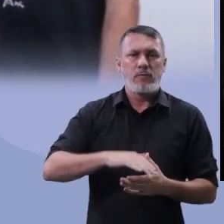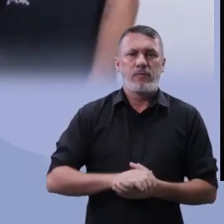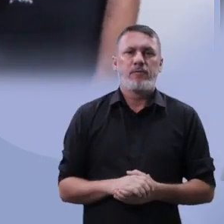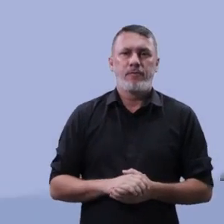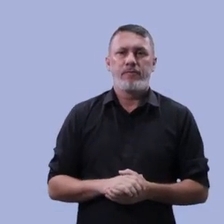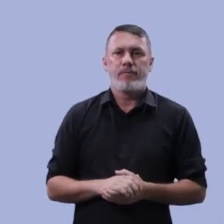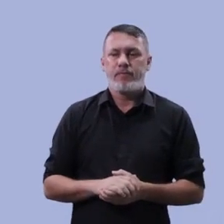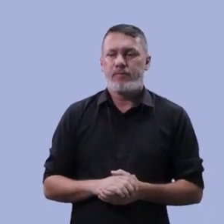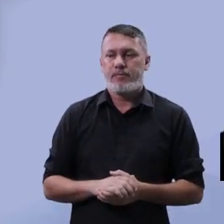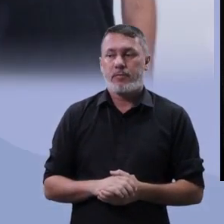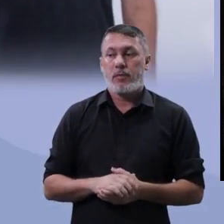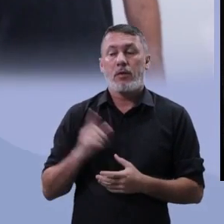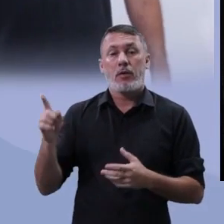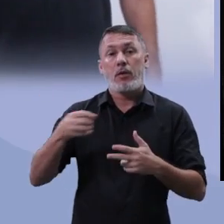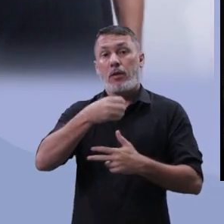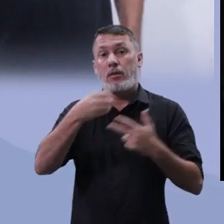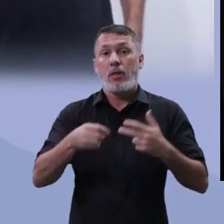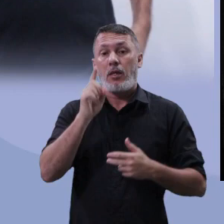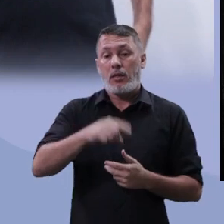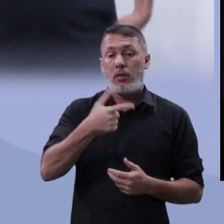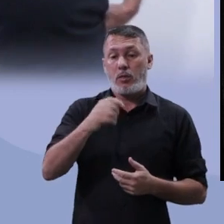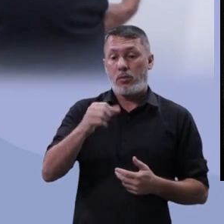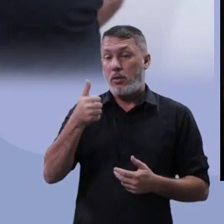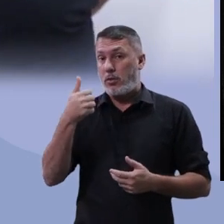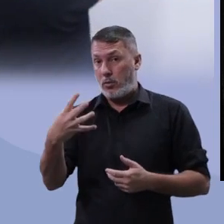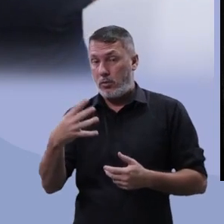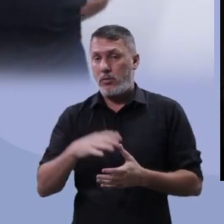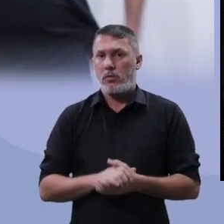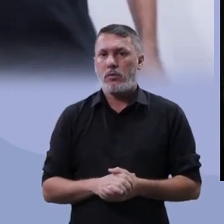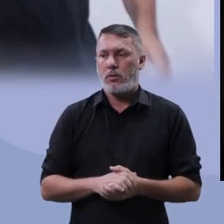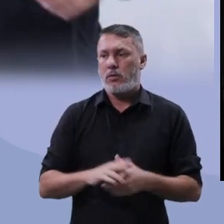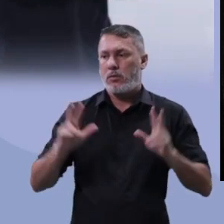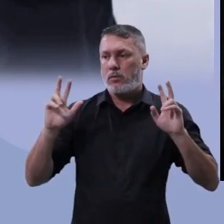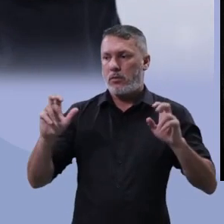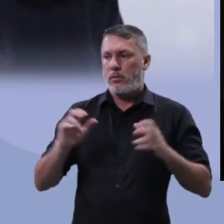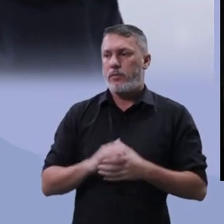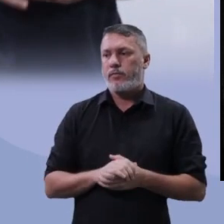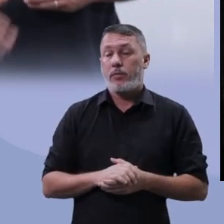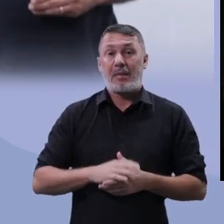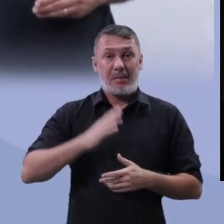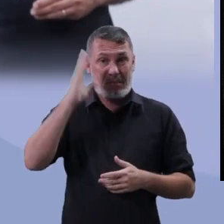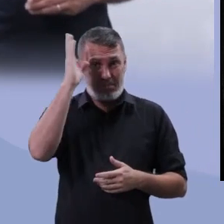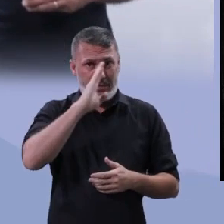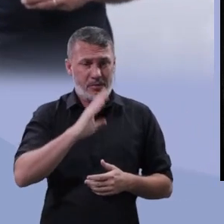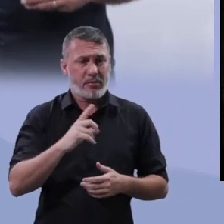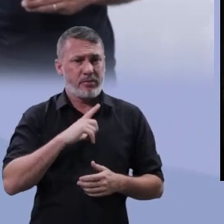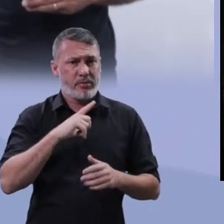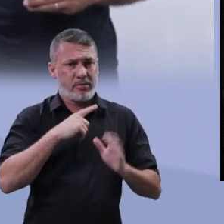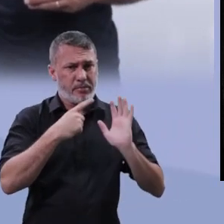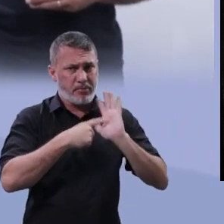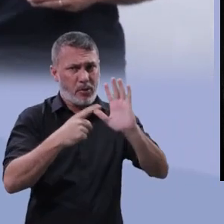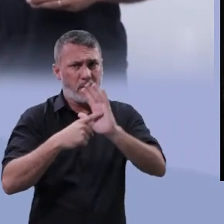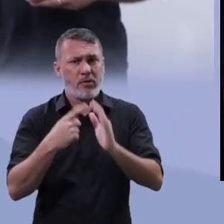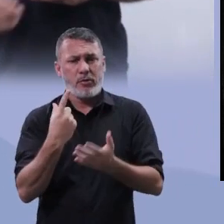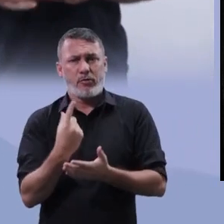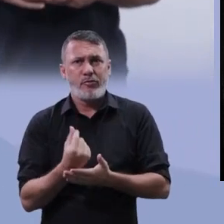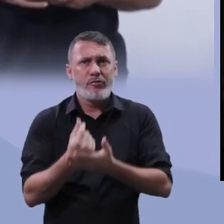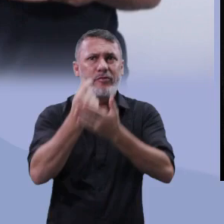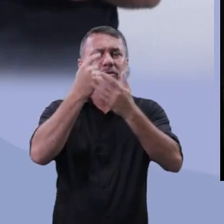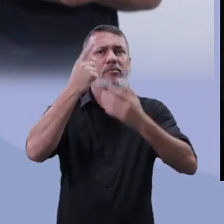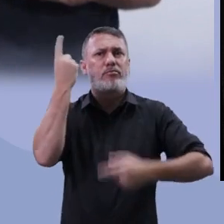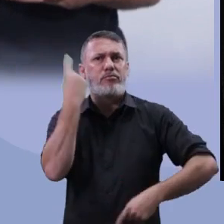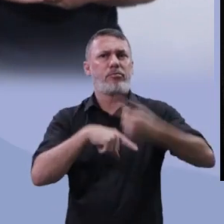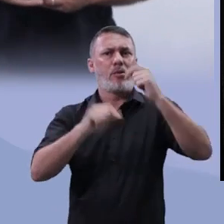aí. Vem comigo. Essa questão caiu no Enem em 2014. O Brasil é um país com uma vantagem econômica clara no terreno dos